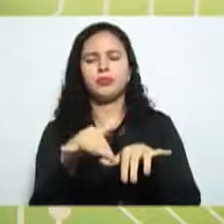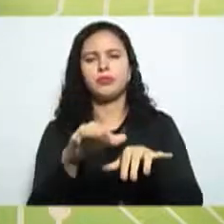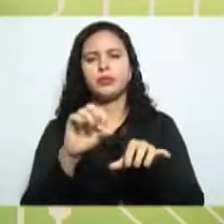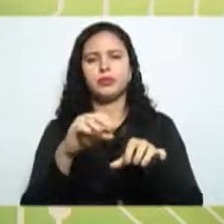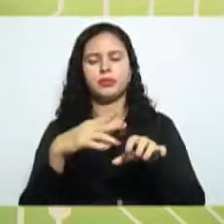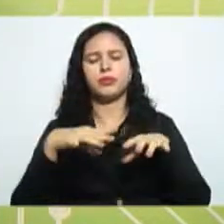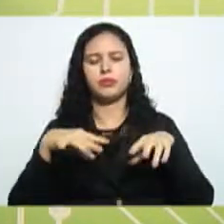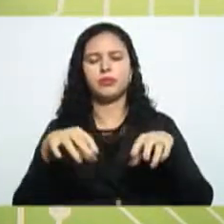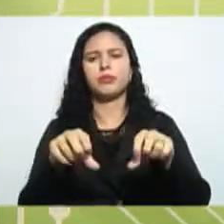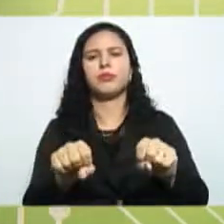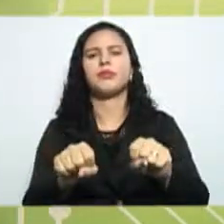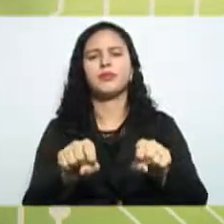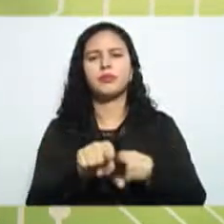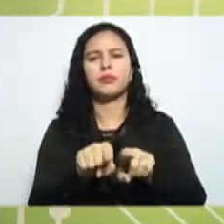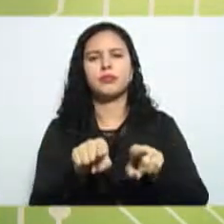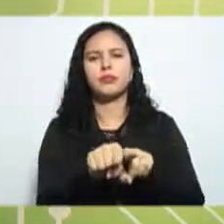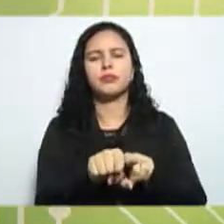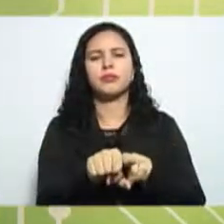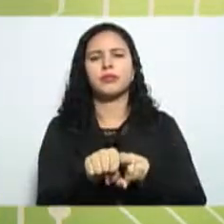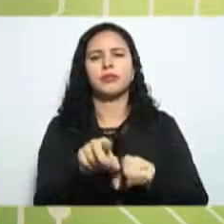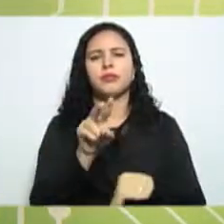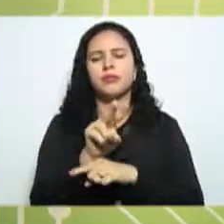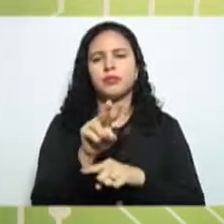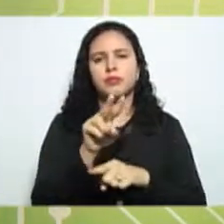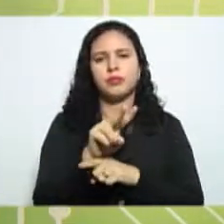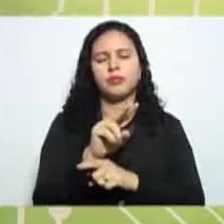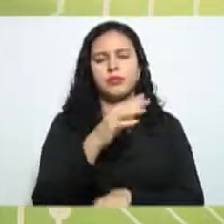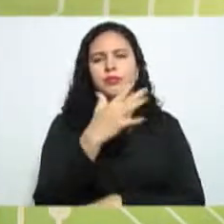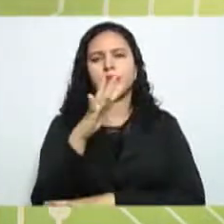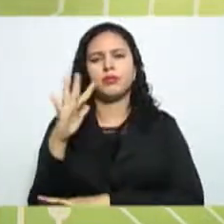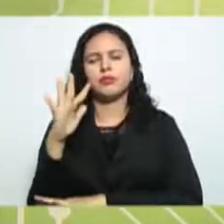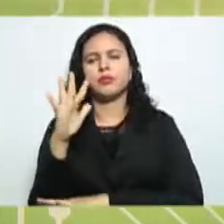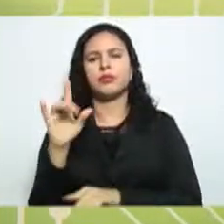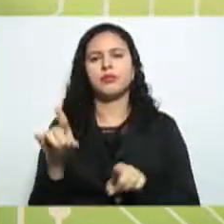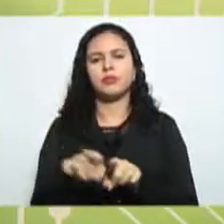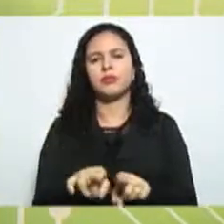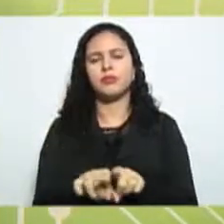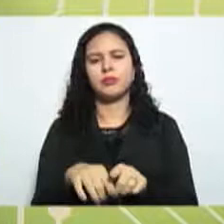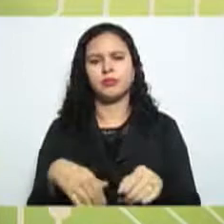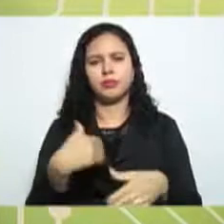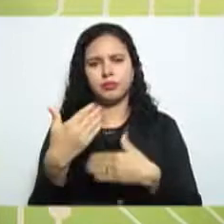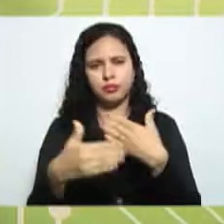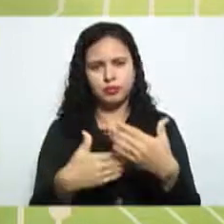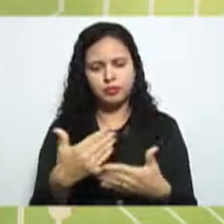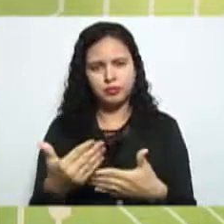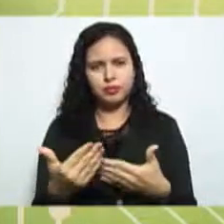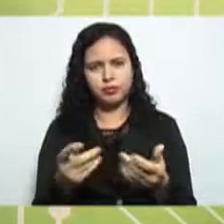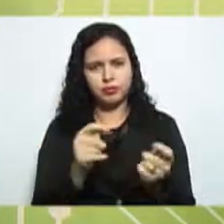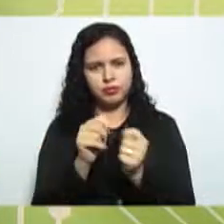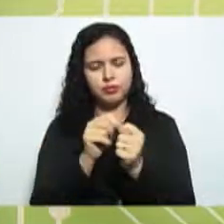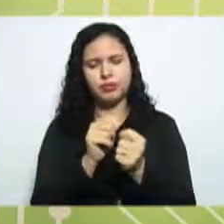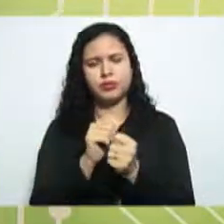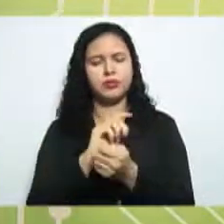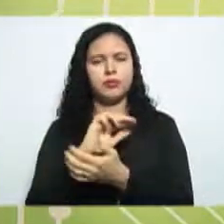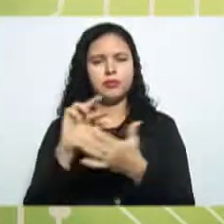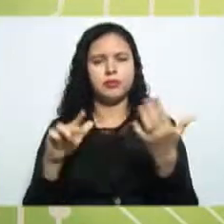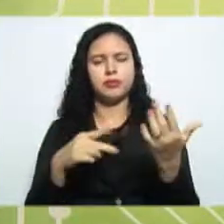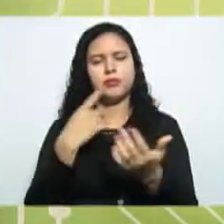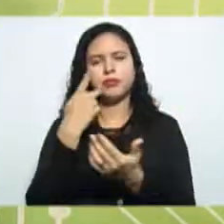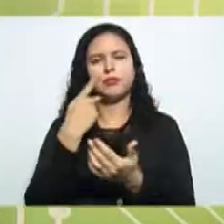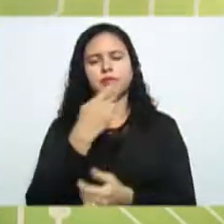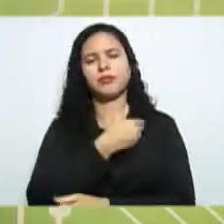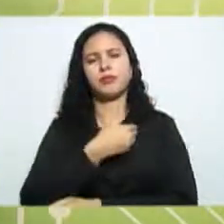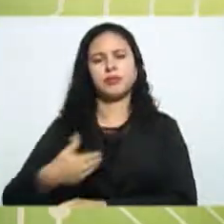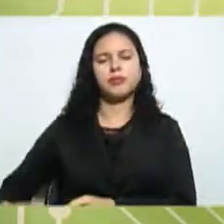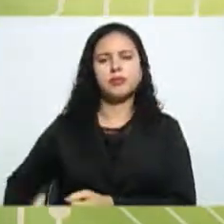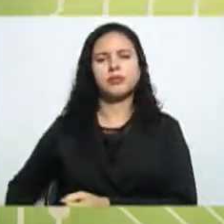ocupação territorial, ações de preservação ambiental, ações de desenvolvimento econômico. Existem várias ações de políticas públicas,